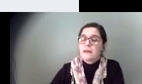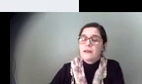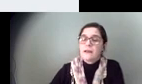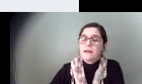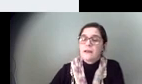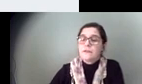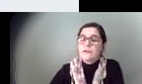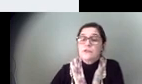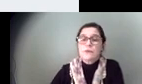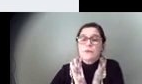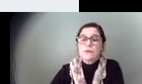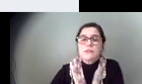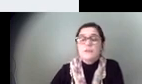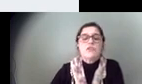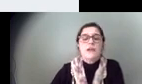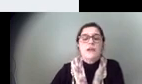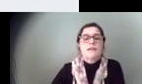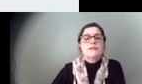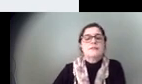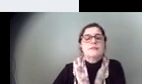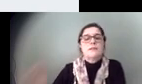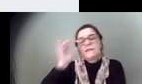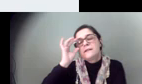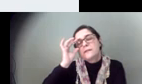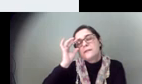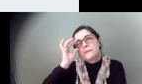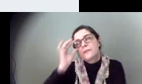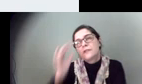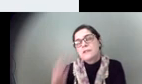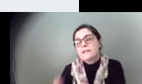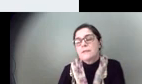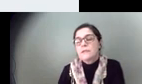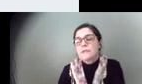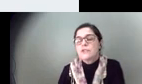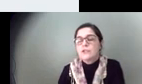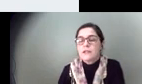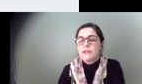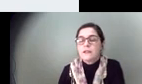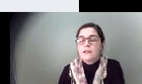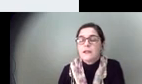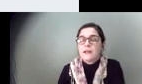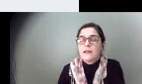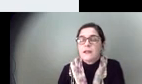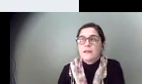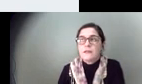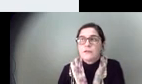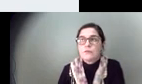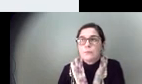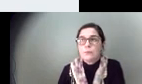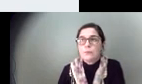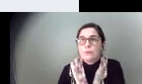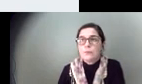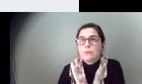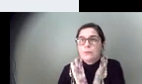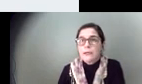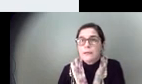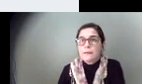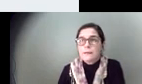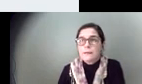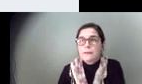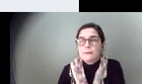né, intervenções imediatas e precisas, que a gente sabe que a gente tem que ter isso